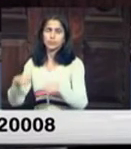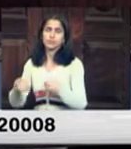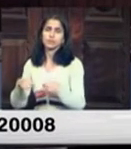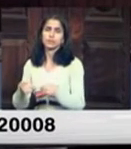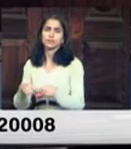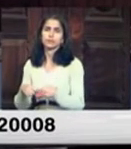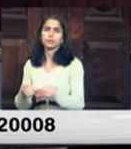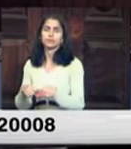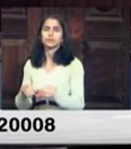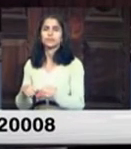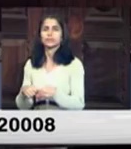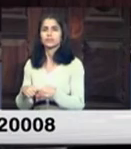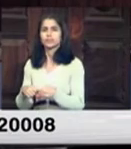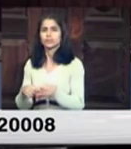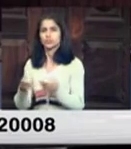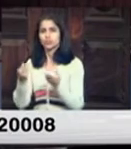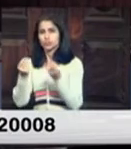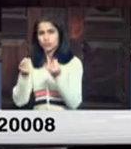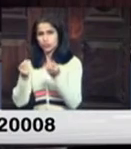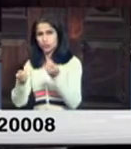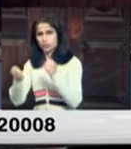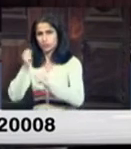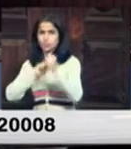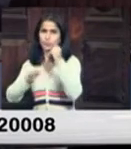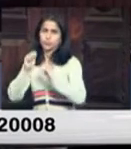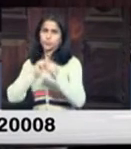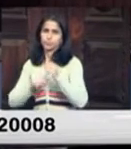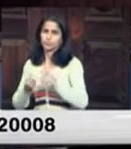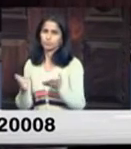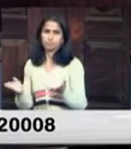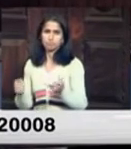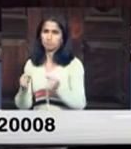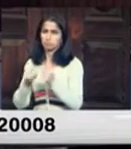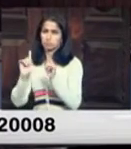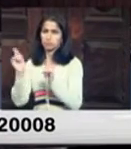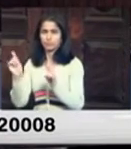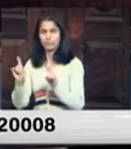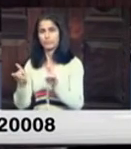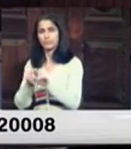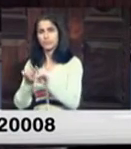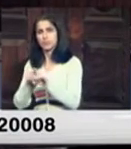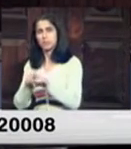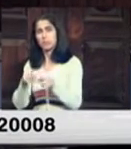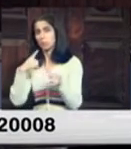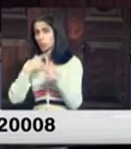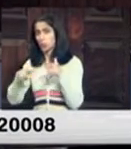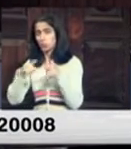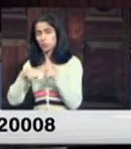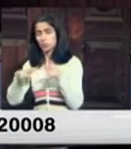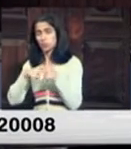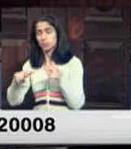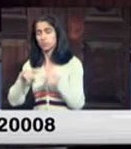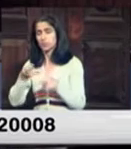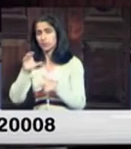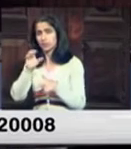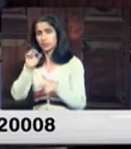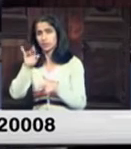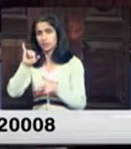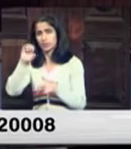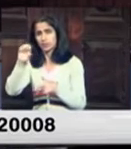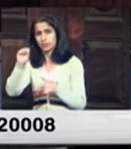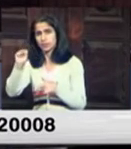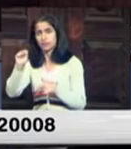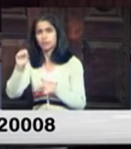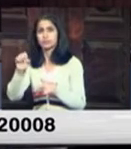de enxugar gastos, nada tinha a ver com o quadro de crise que enfrenta o estado do Rio de Janeiro, mas